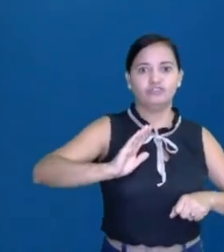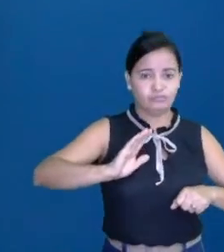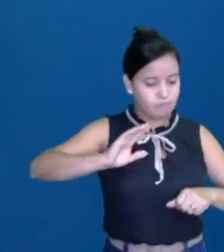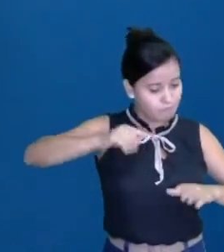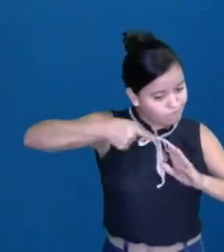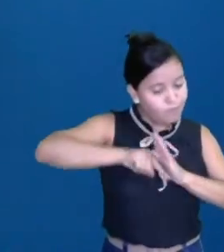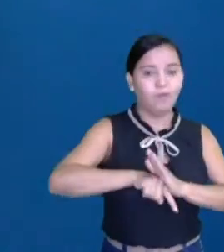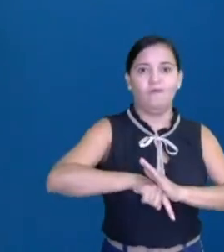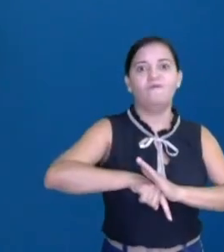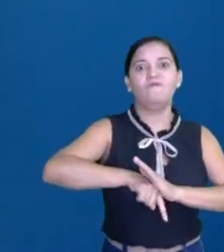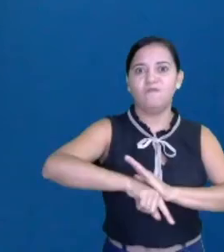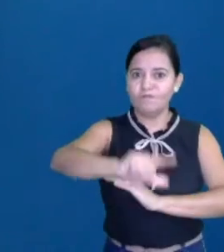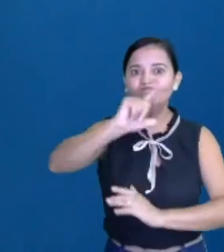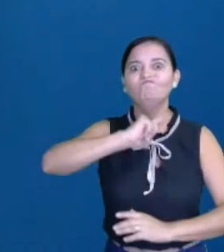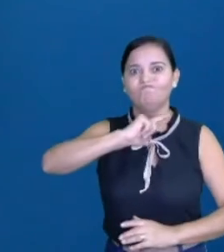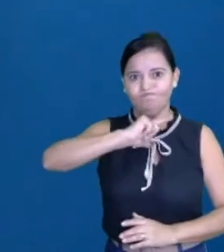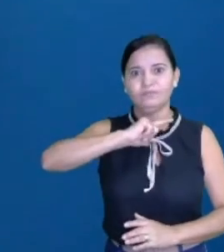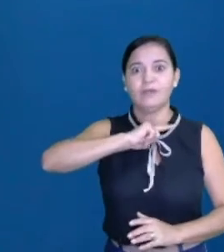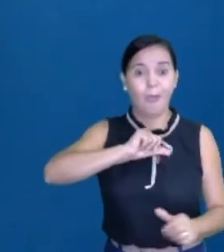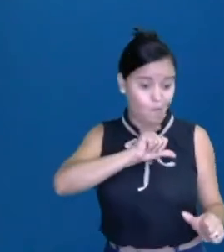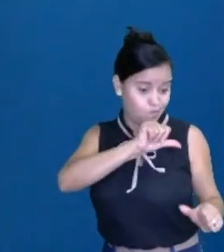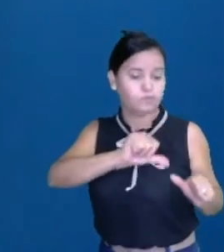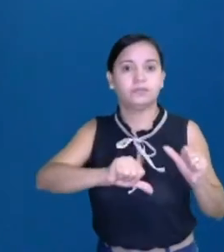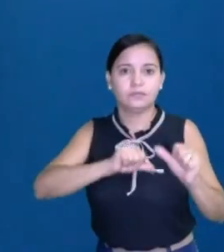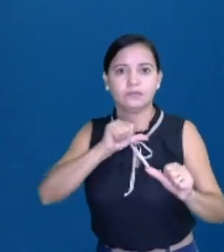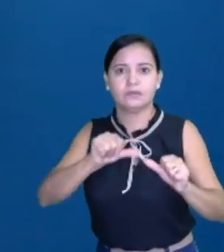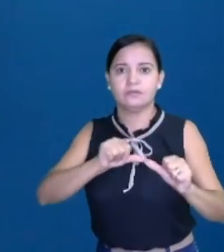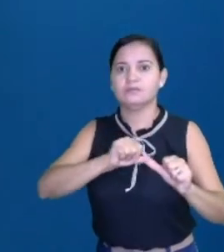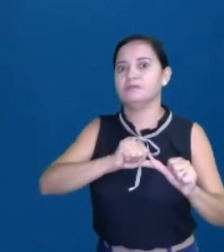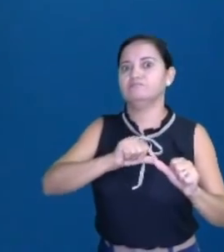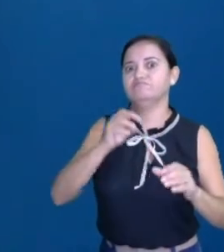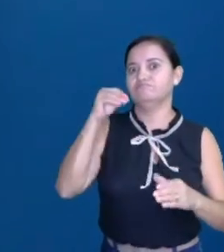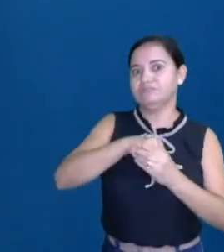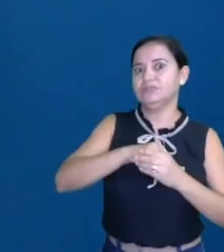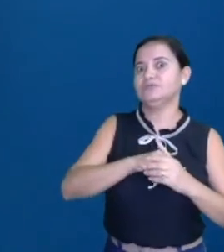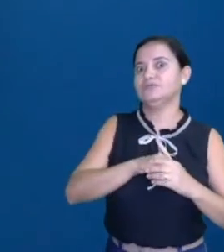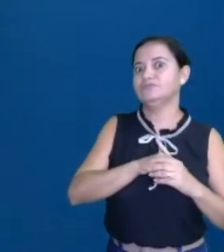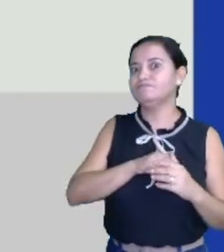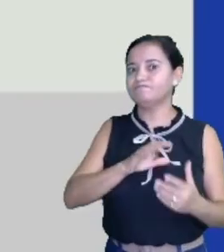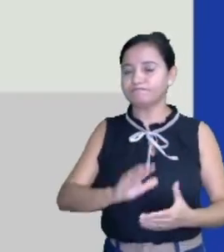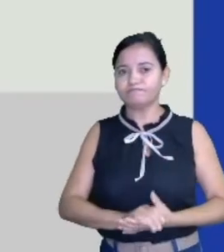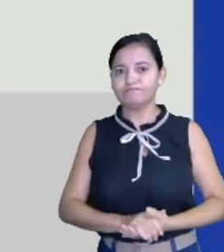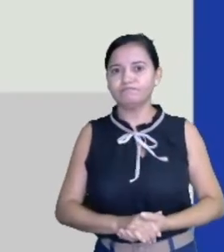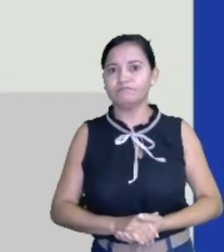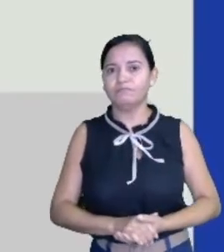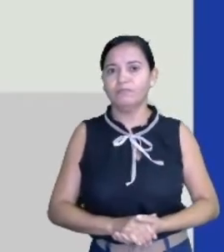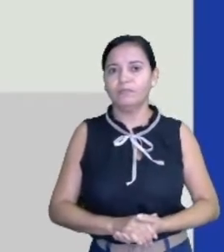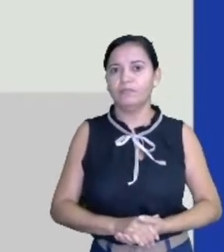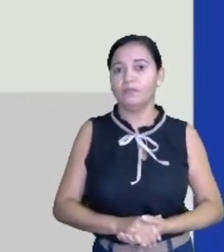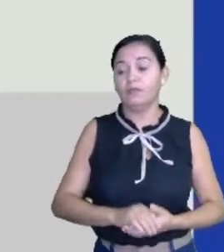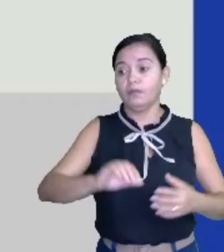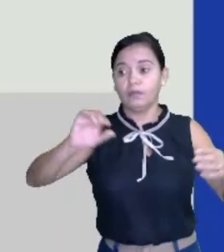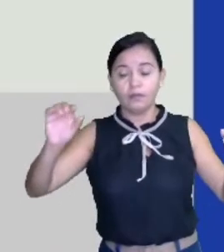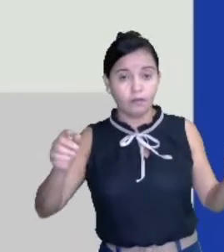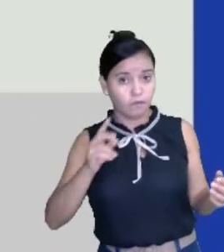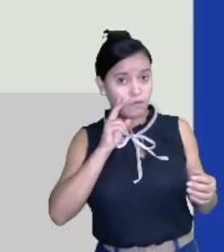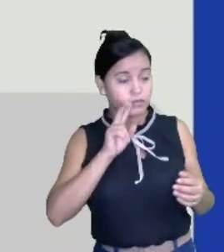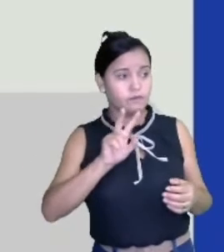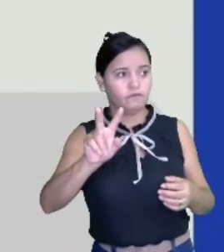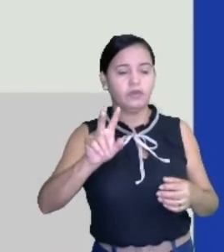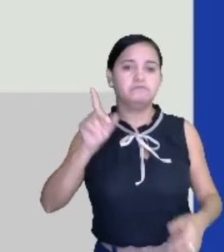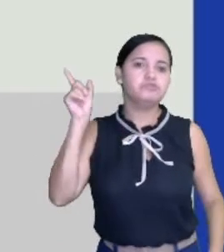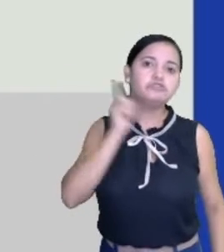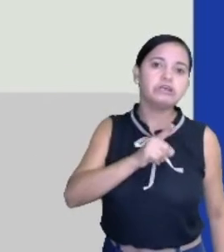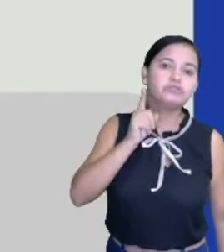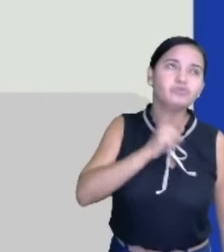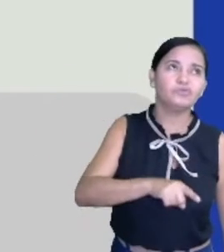uma coisa gigantesca, só para vocês terem uma ideia. E aqui eu queria que vocês, produção, abre mais uma vez a imagem aí. Eu queria que vocês observassem, ó, países como